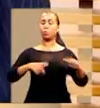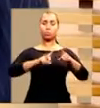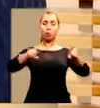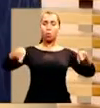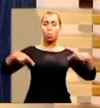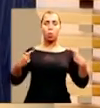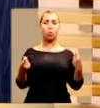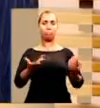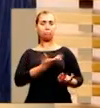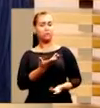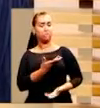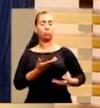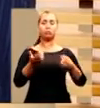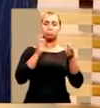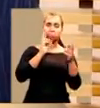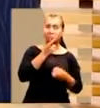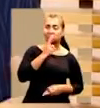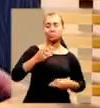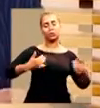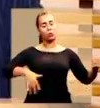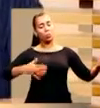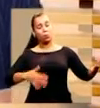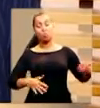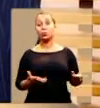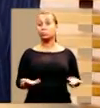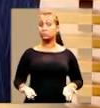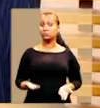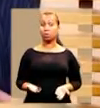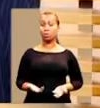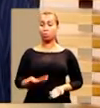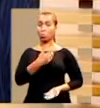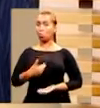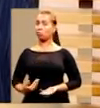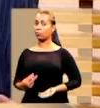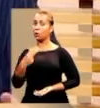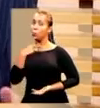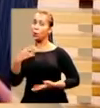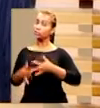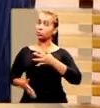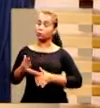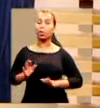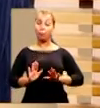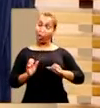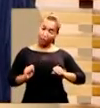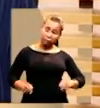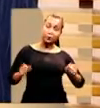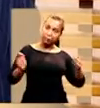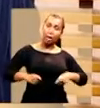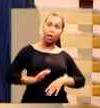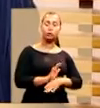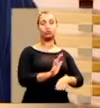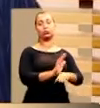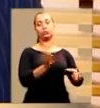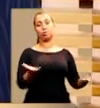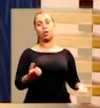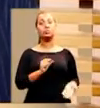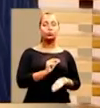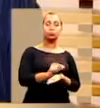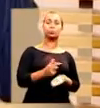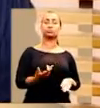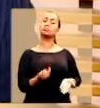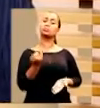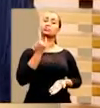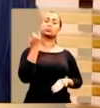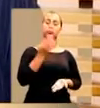toca na roda no boteco. Então, eu acho que o poder público ele não pode atrapalhar, mas ele pode ajudar ou com os editais, no